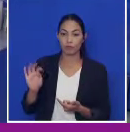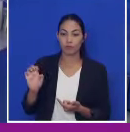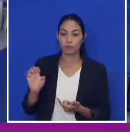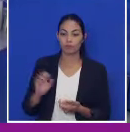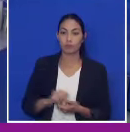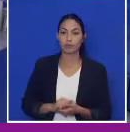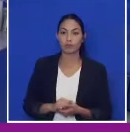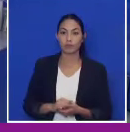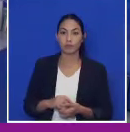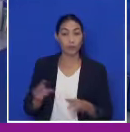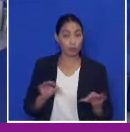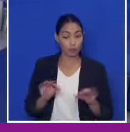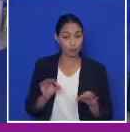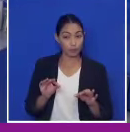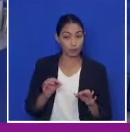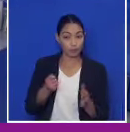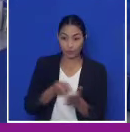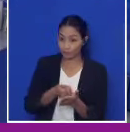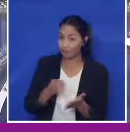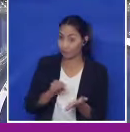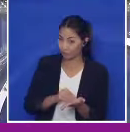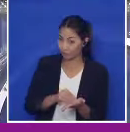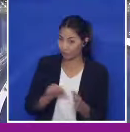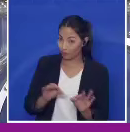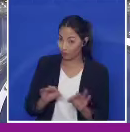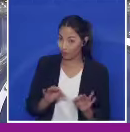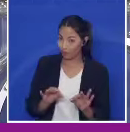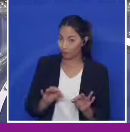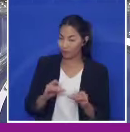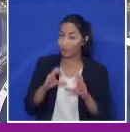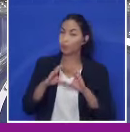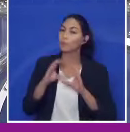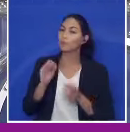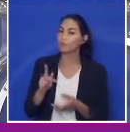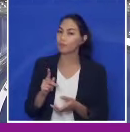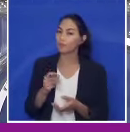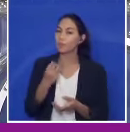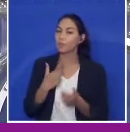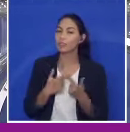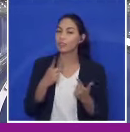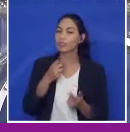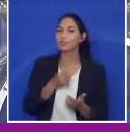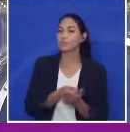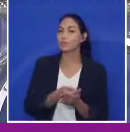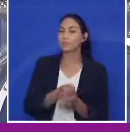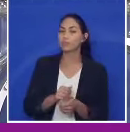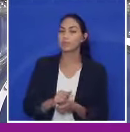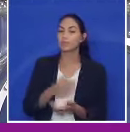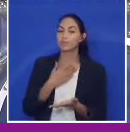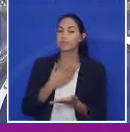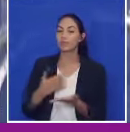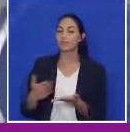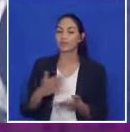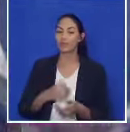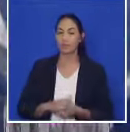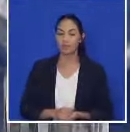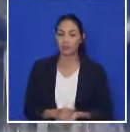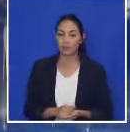pronto? Apostas em mãos, bolas posicionadas. Boa sorte para você que apostou.